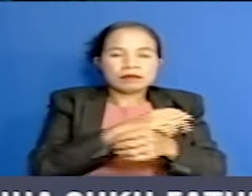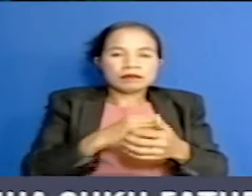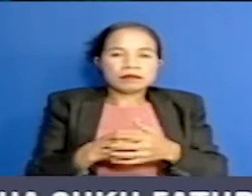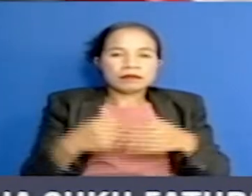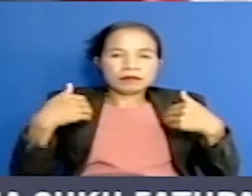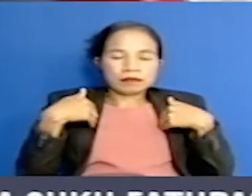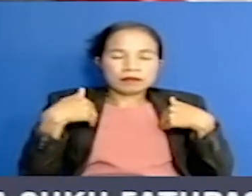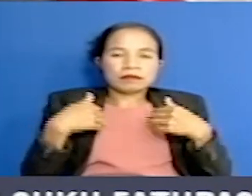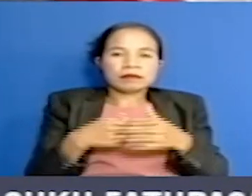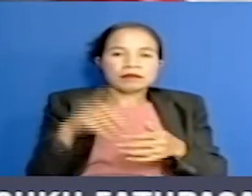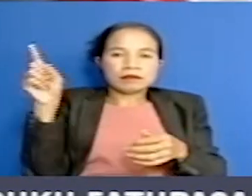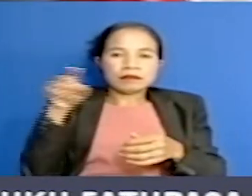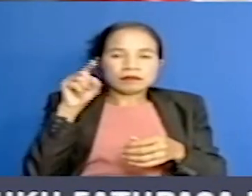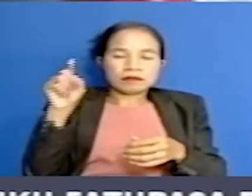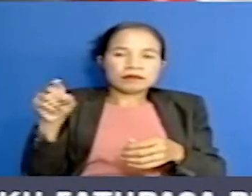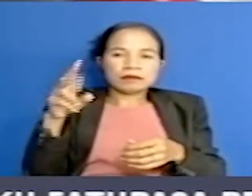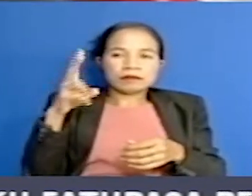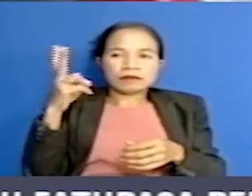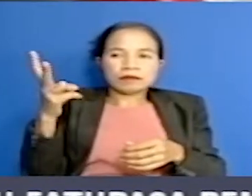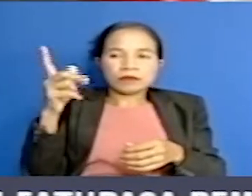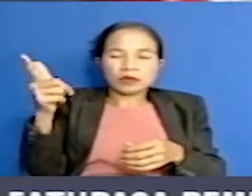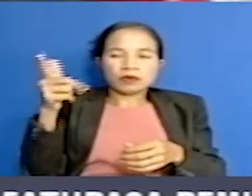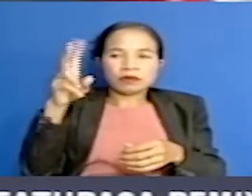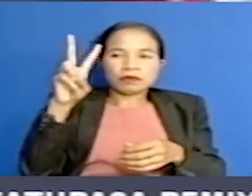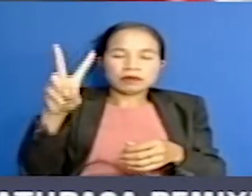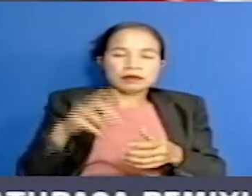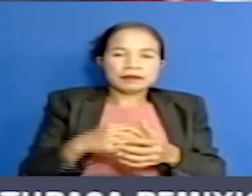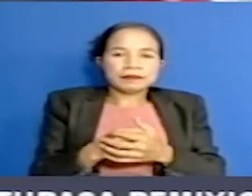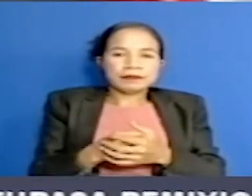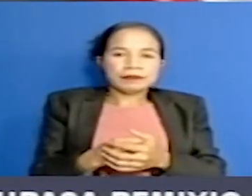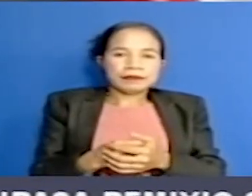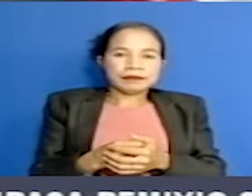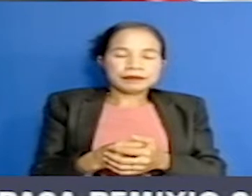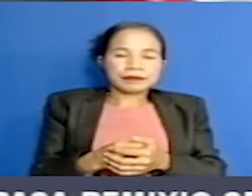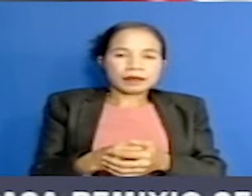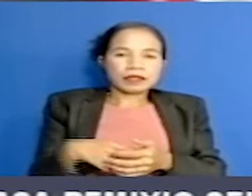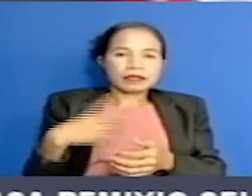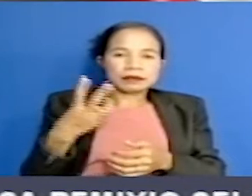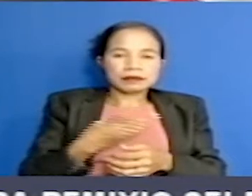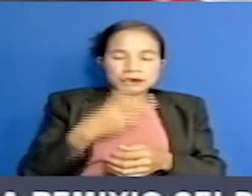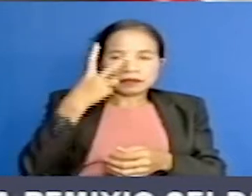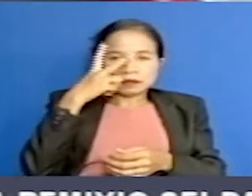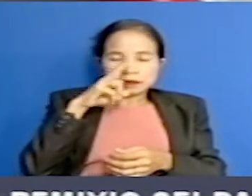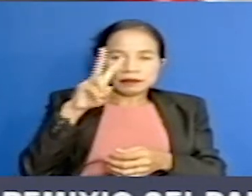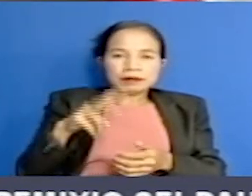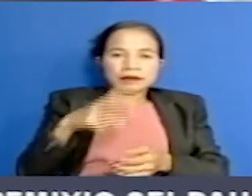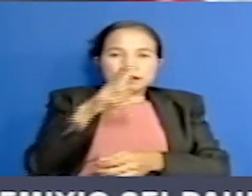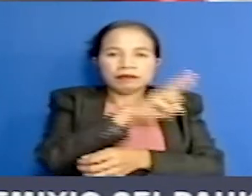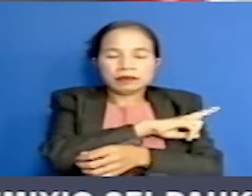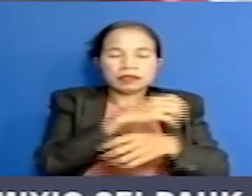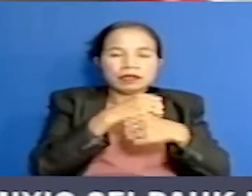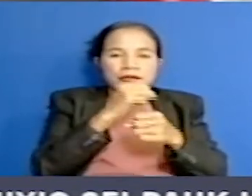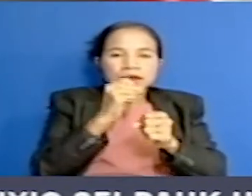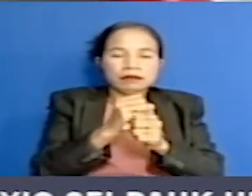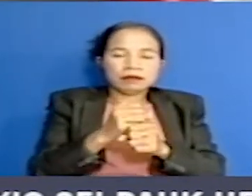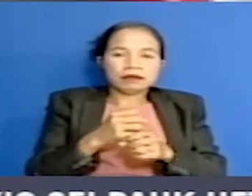Rua. Saúde União colhe com a COVID-19. Ita agora a vacinação atinge ona e a